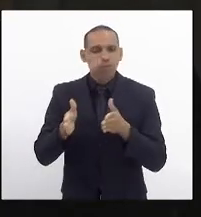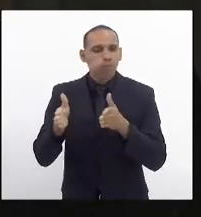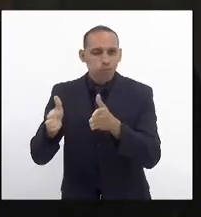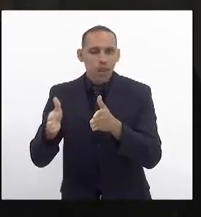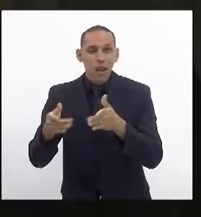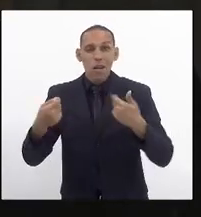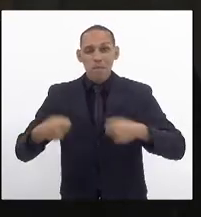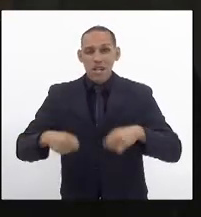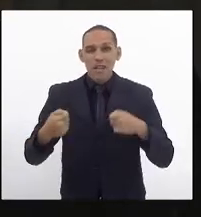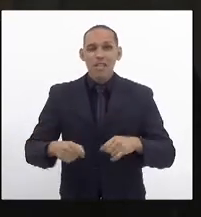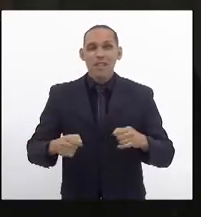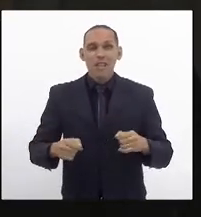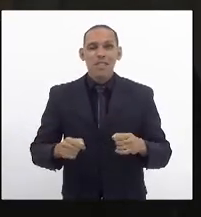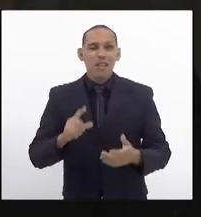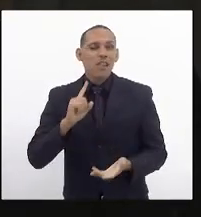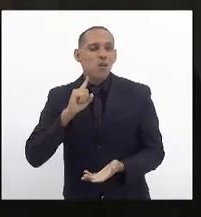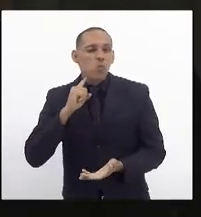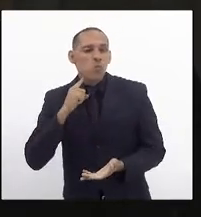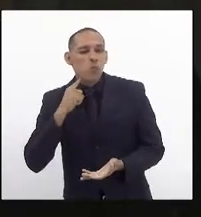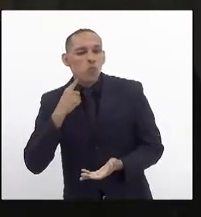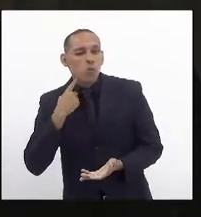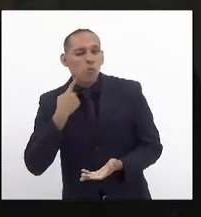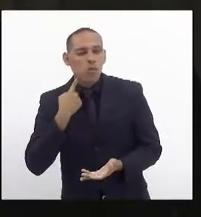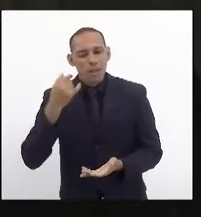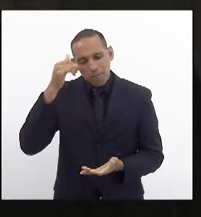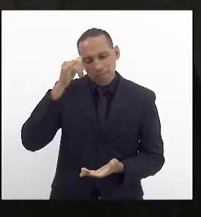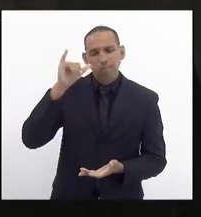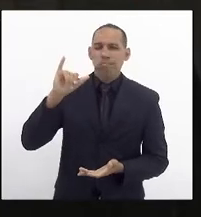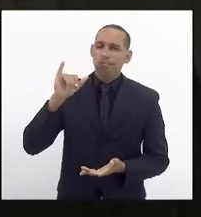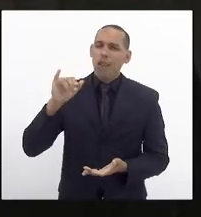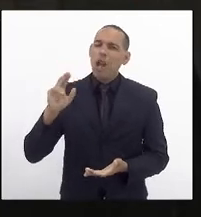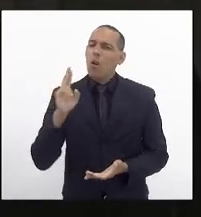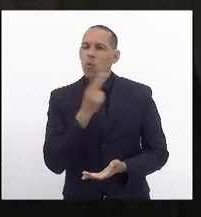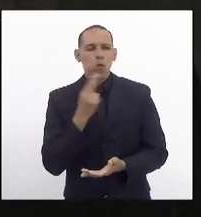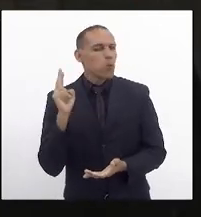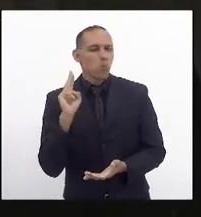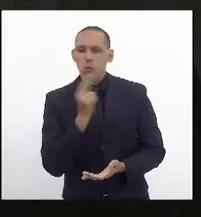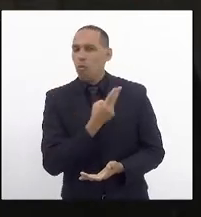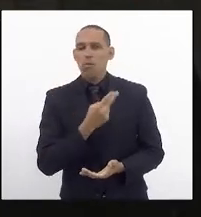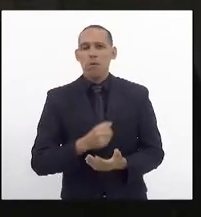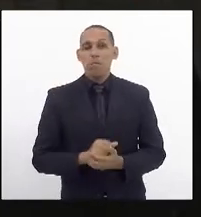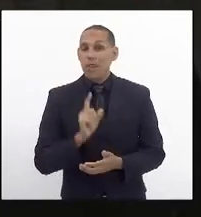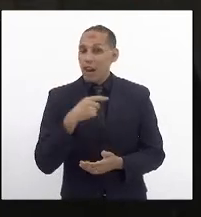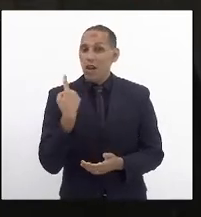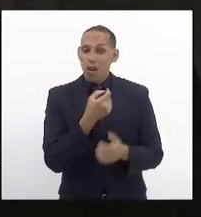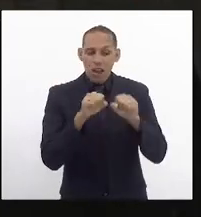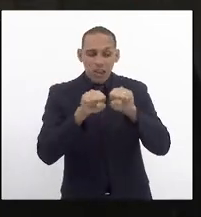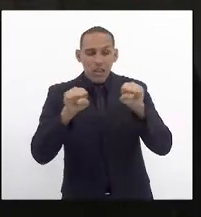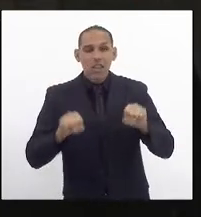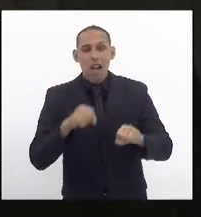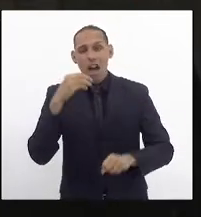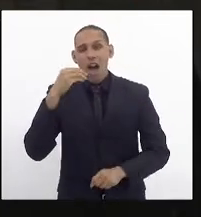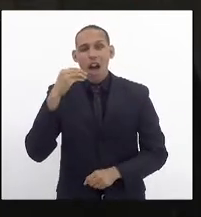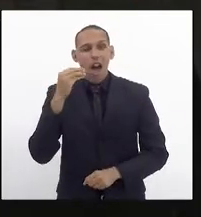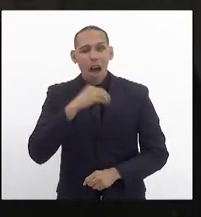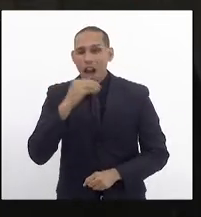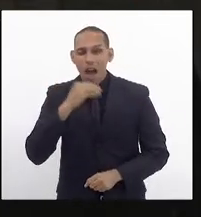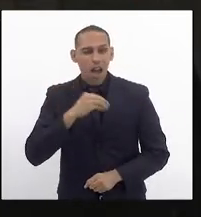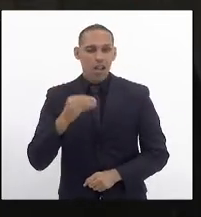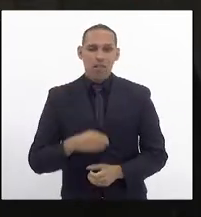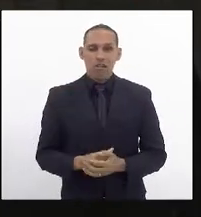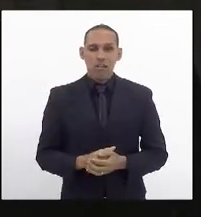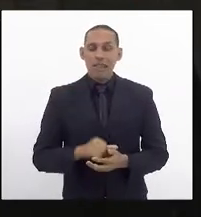chegam com menos poluição isso é urgente e isso é nós temos o sistema frágil se se não